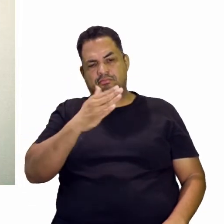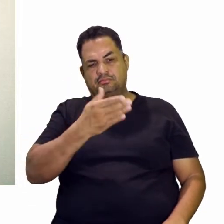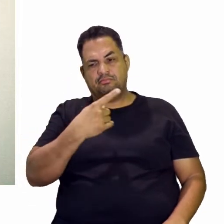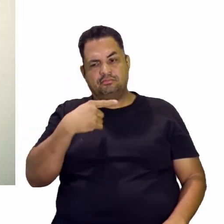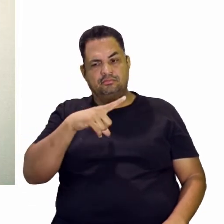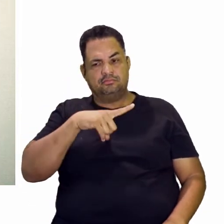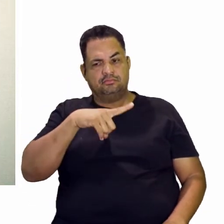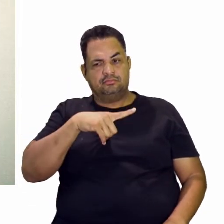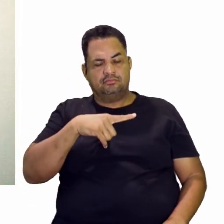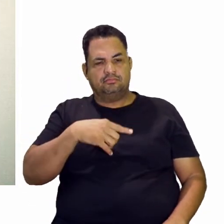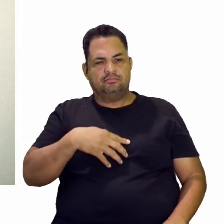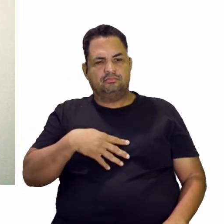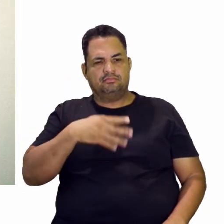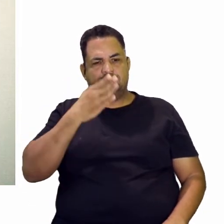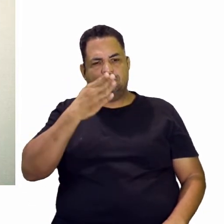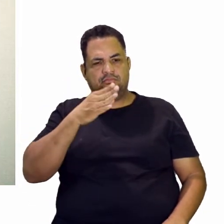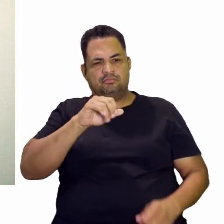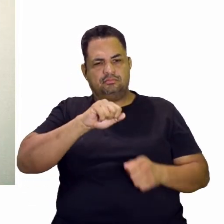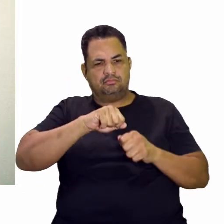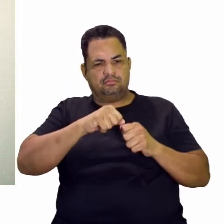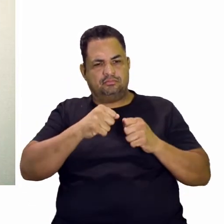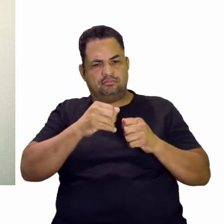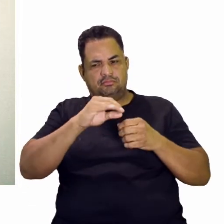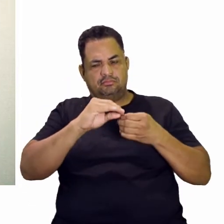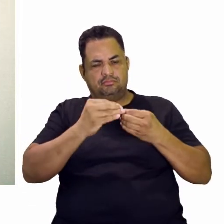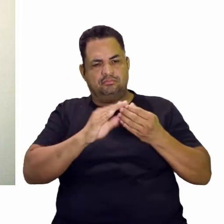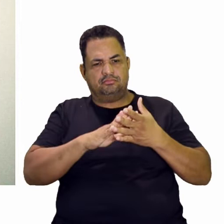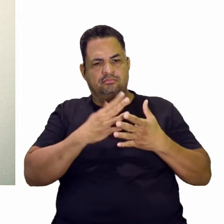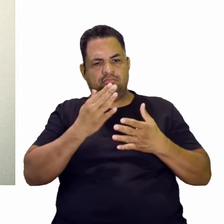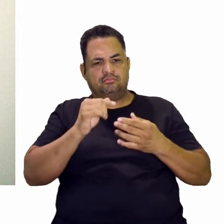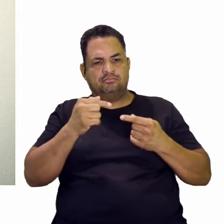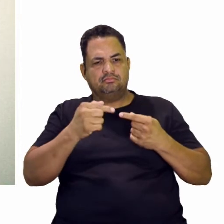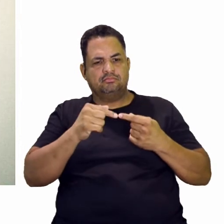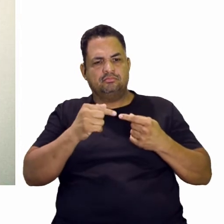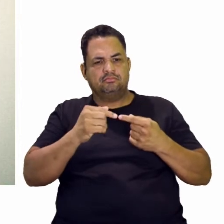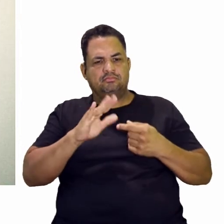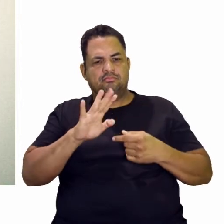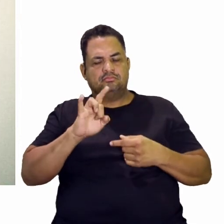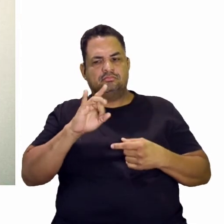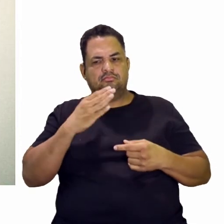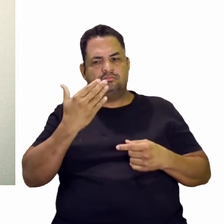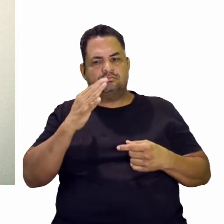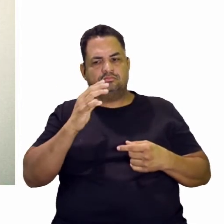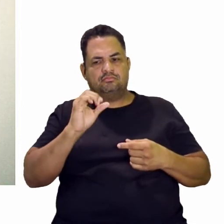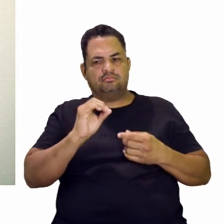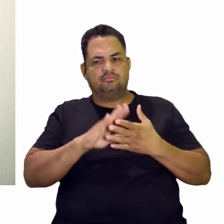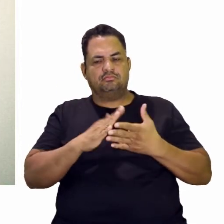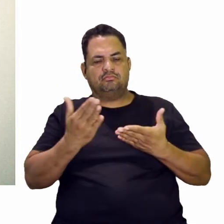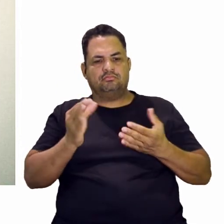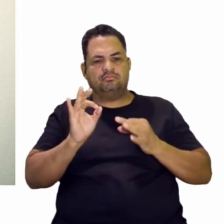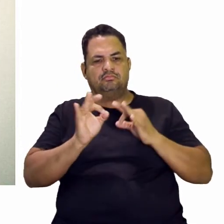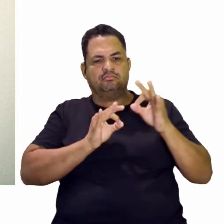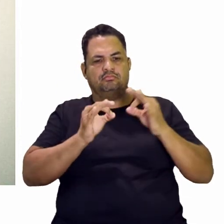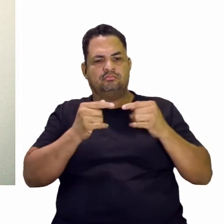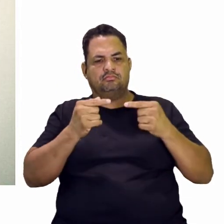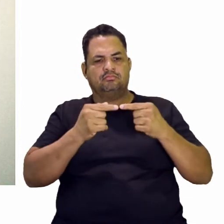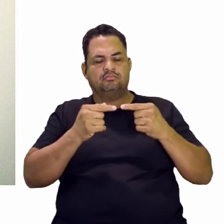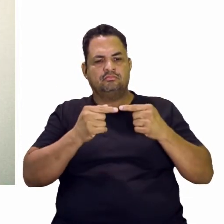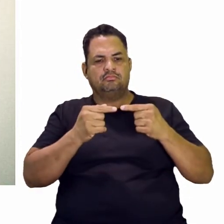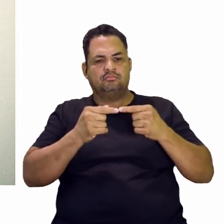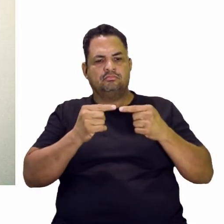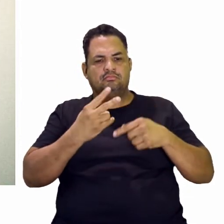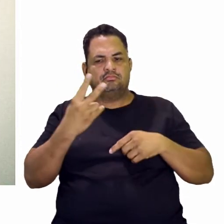você tem como se fosse uma perninha quebrada, um ponto aqui, ó, é um ponto de insaturação, tá? Onde foi formada uma ligação